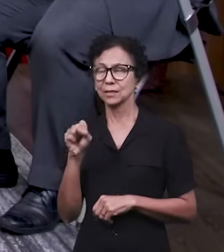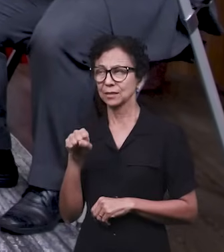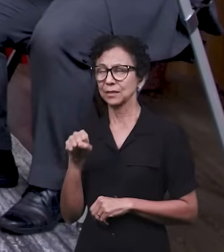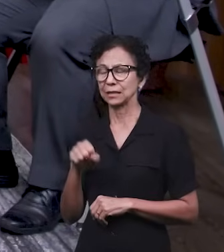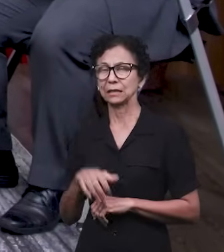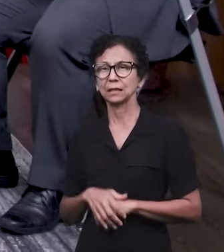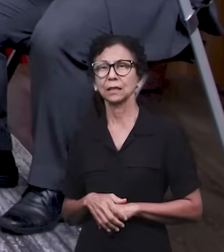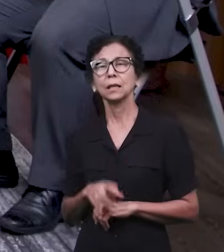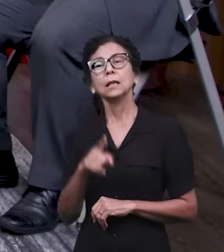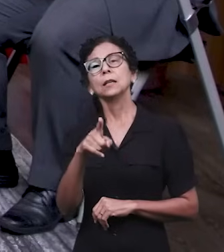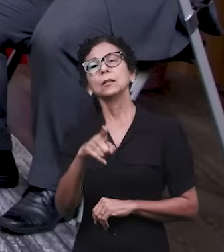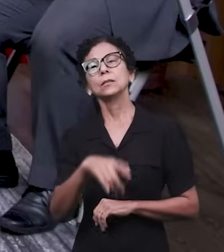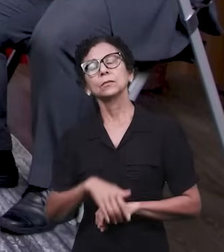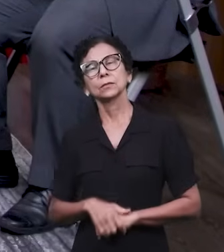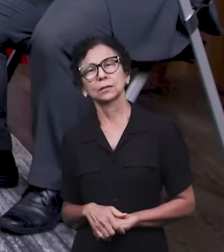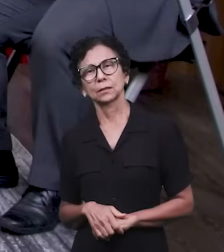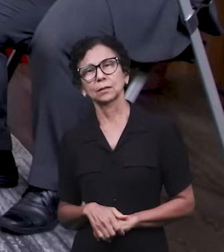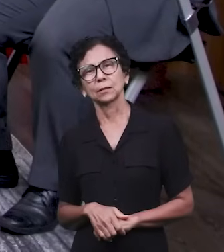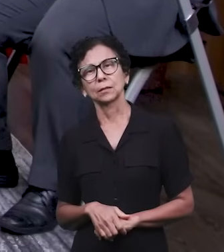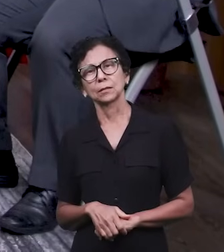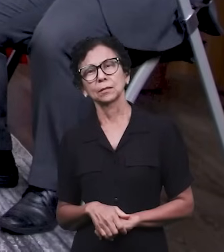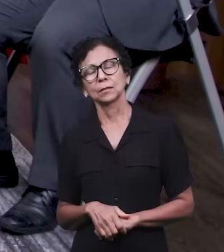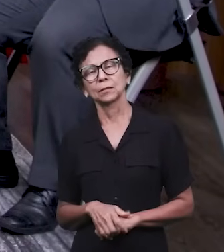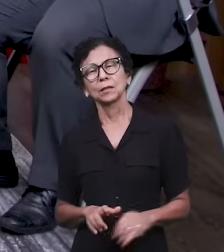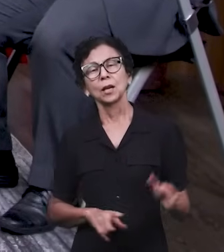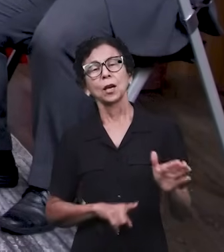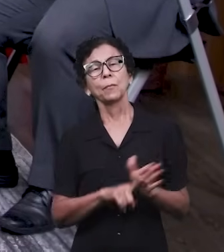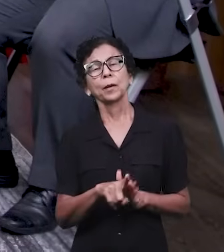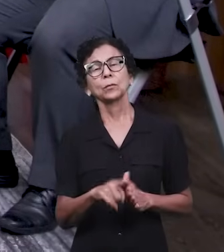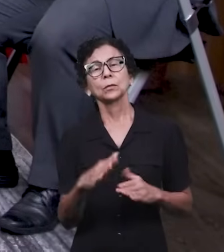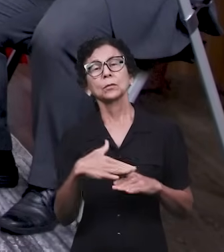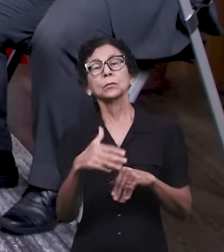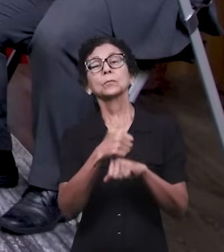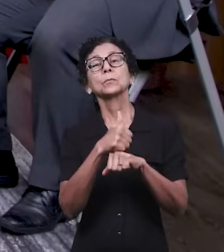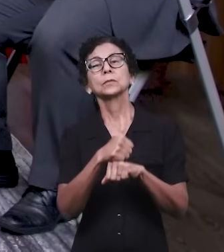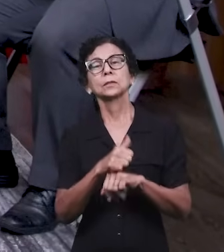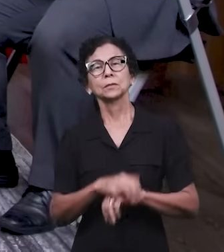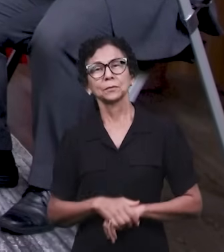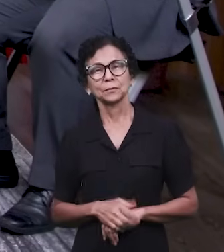ele o que ele quer ser? Eu lembro que eu trabalhei, antes de ir para a educação, trabalhei na área